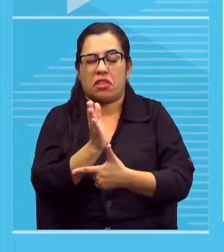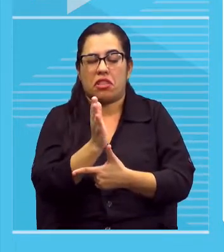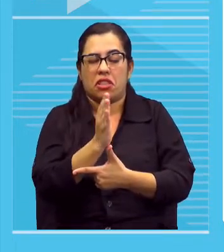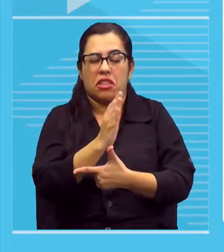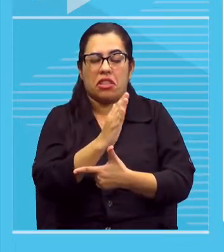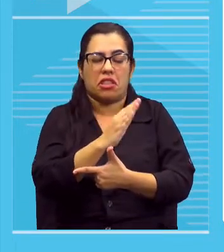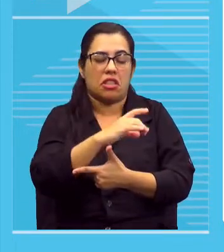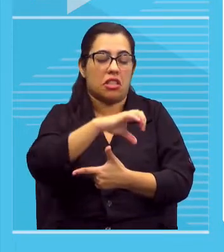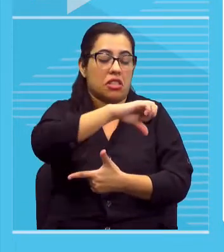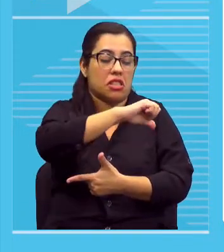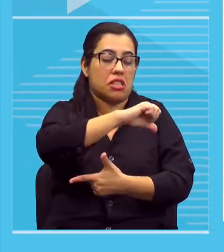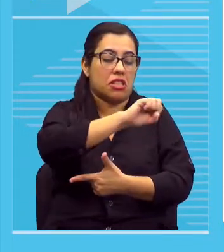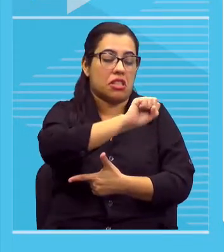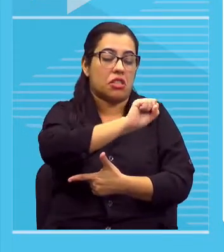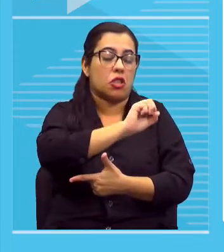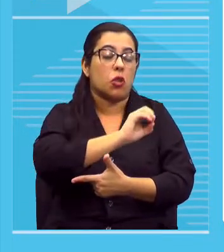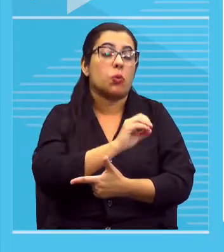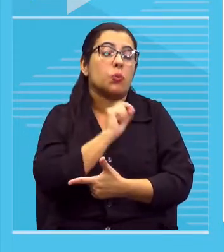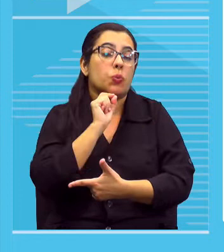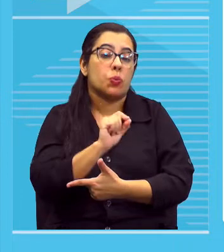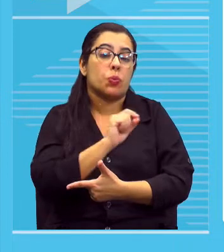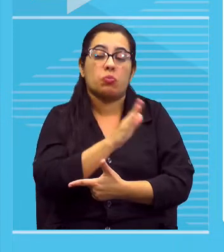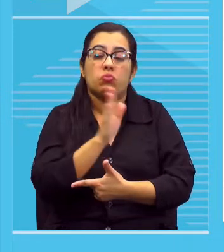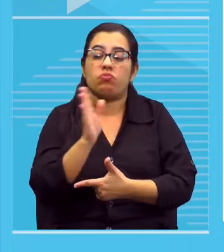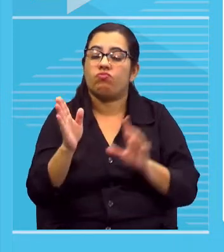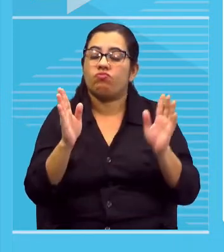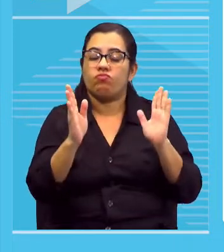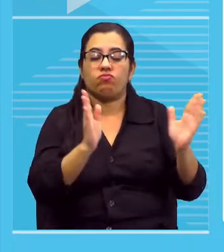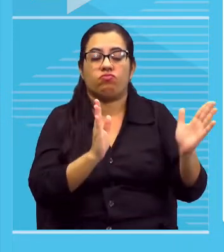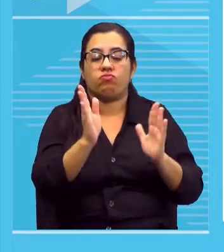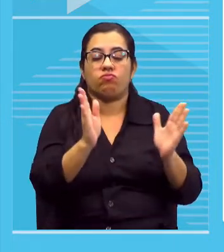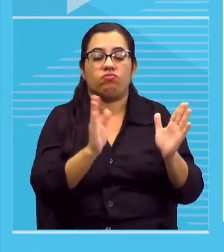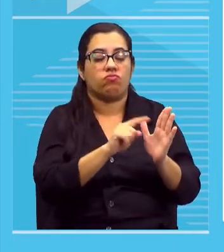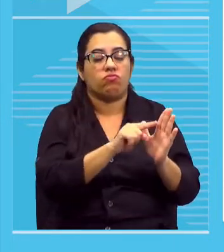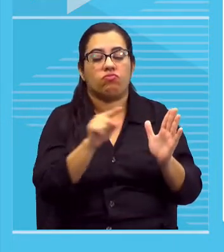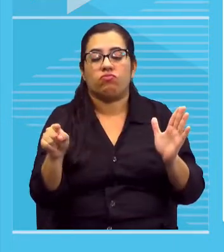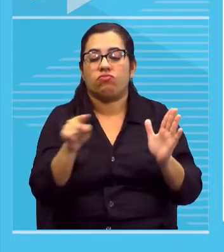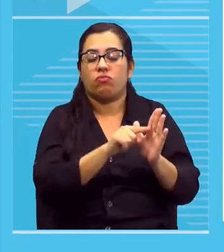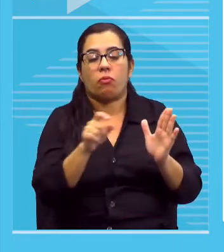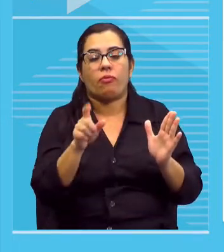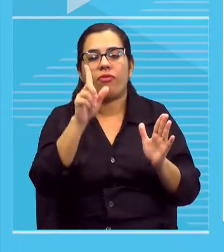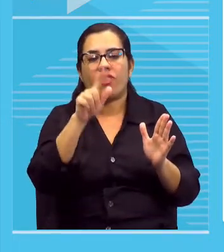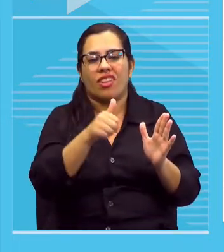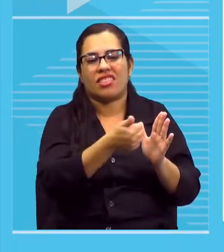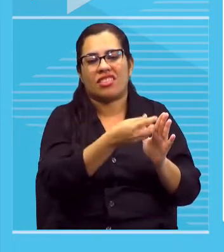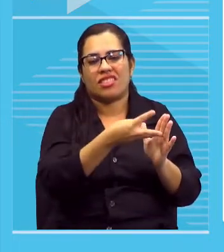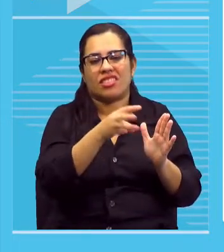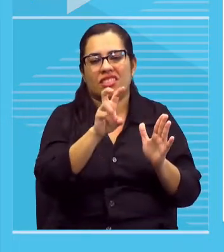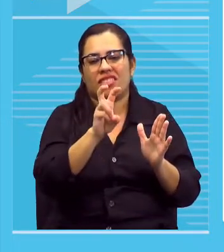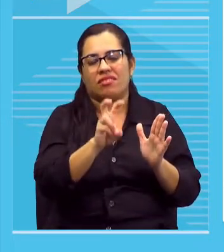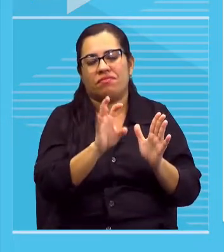e o meu ângulo galerinha não é nada mais nada menos que 135